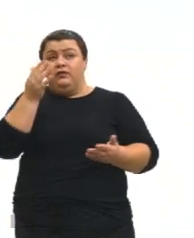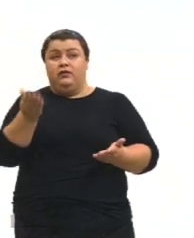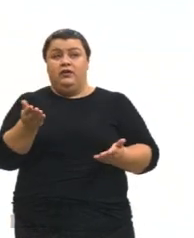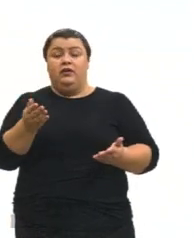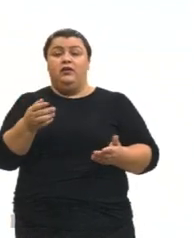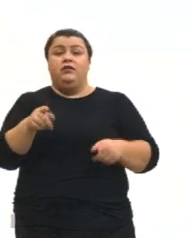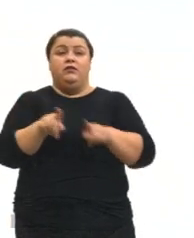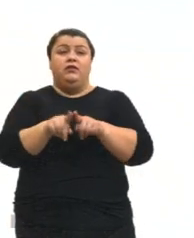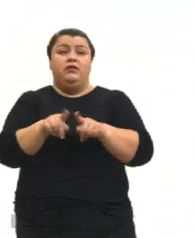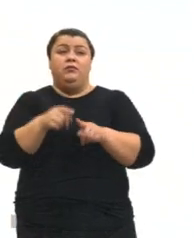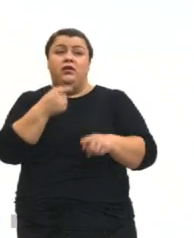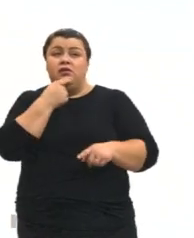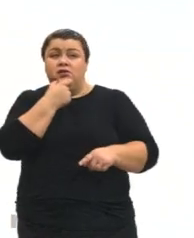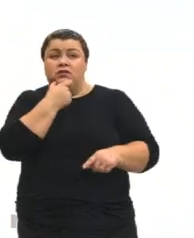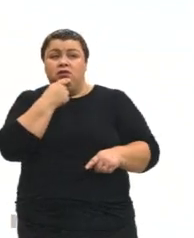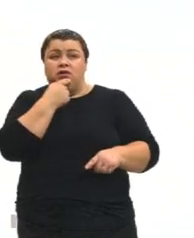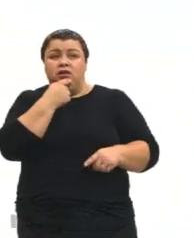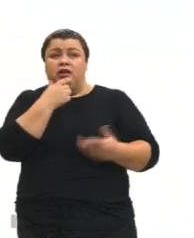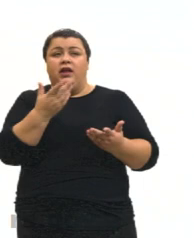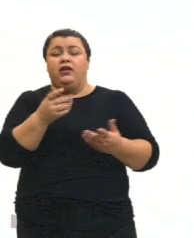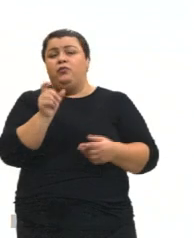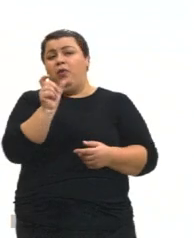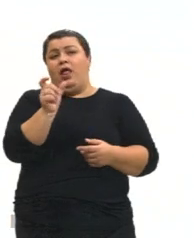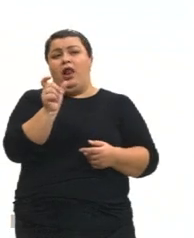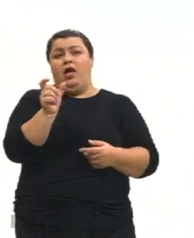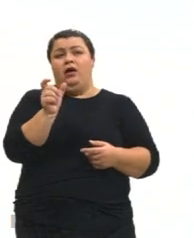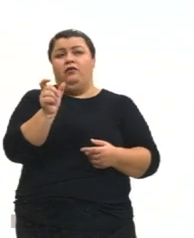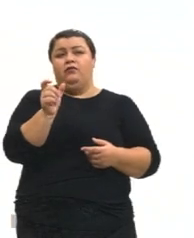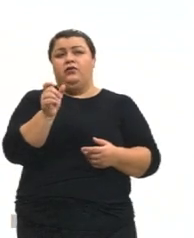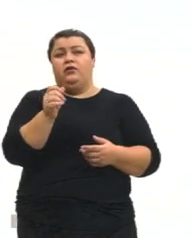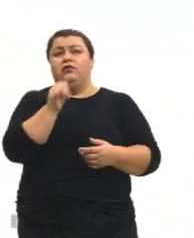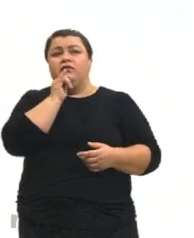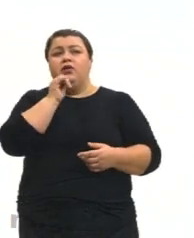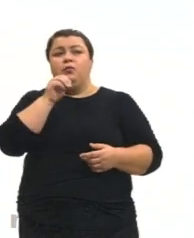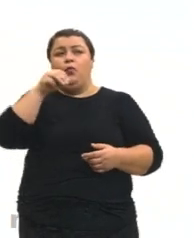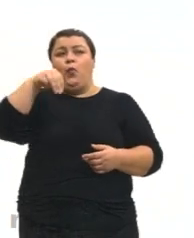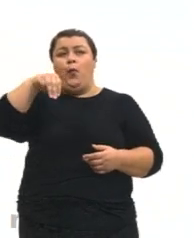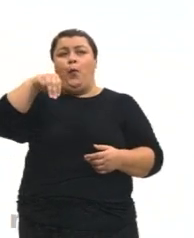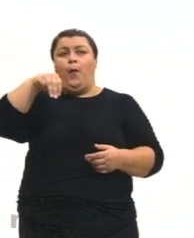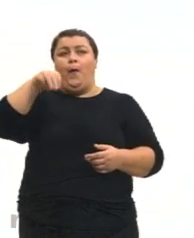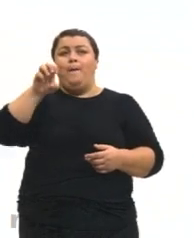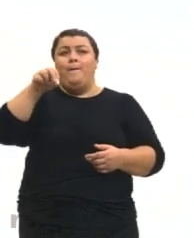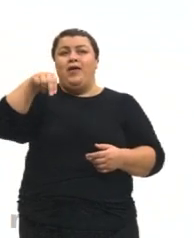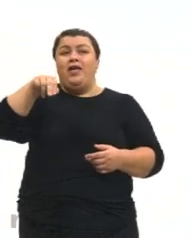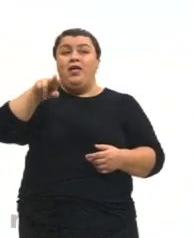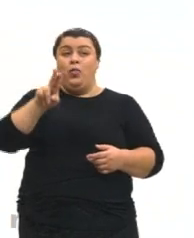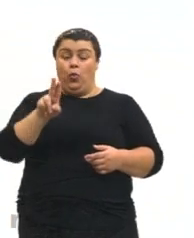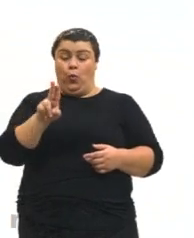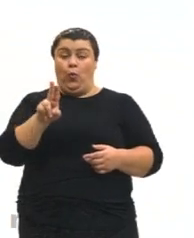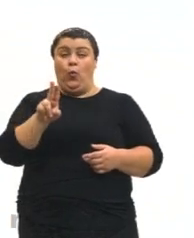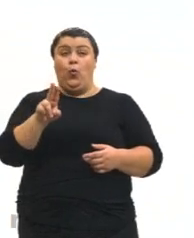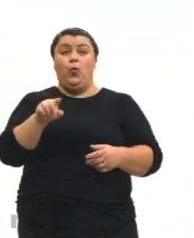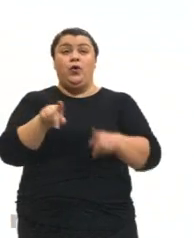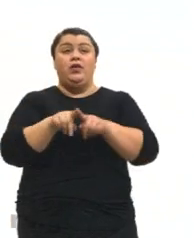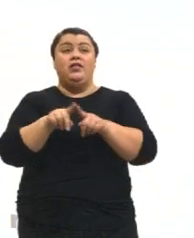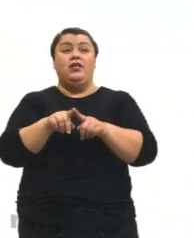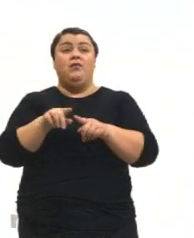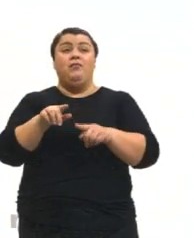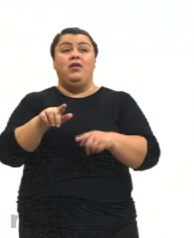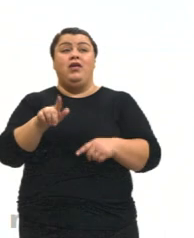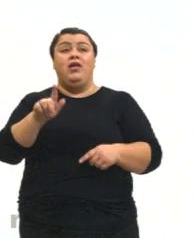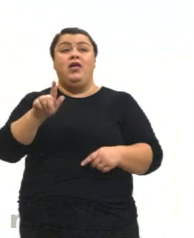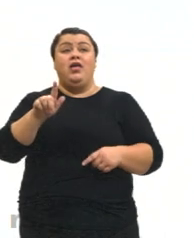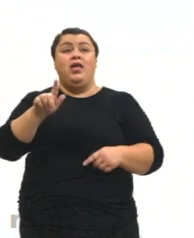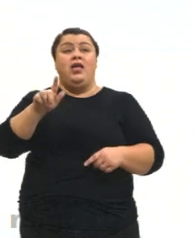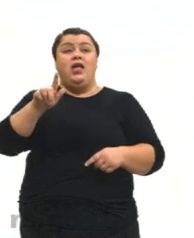que a gente tem palavras como menu e garçom metrô Que São Palavras do nosso dia a dia e também